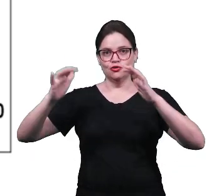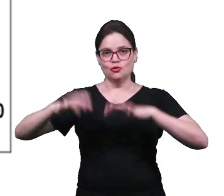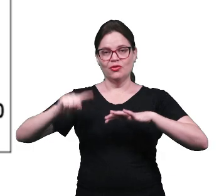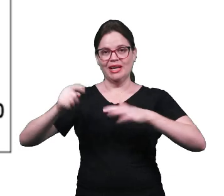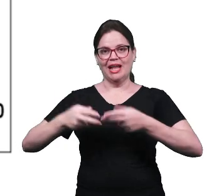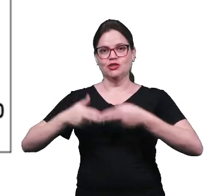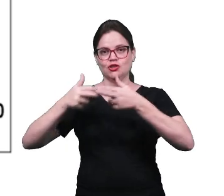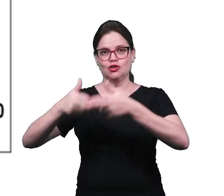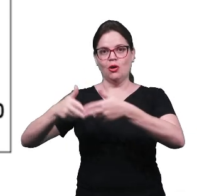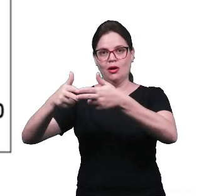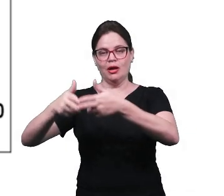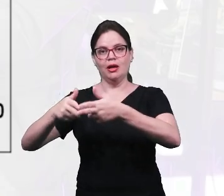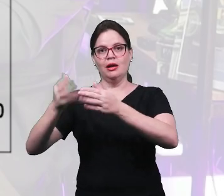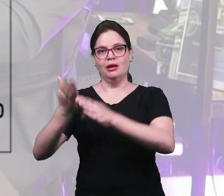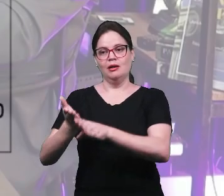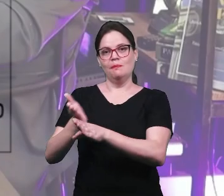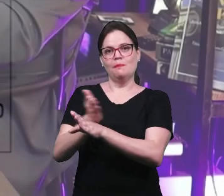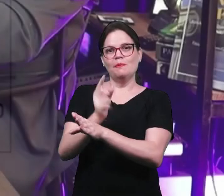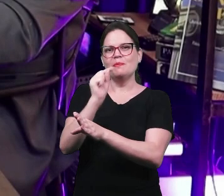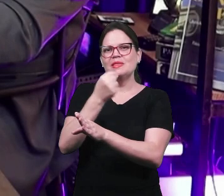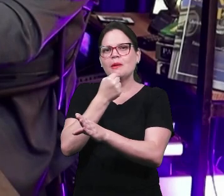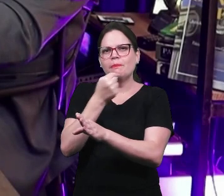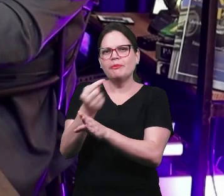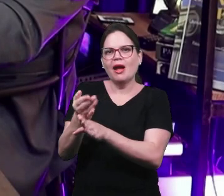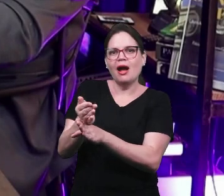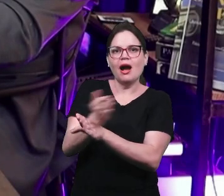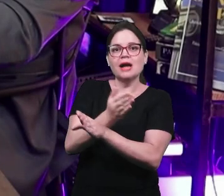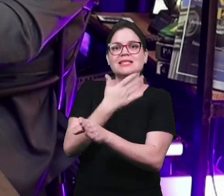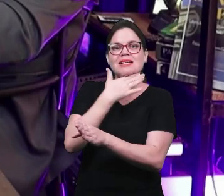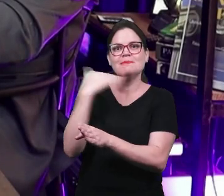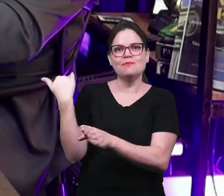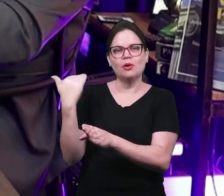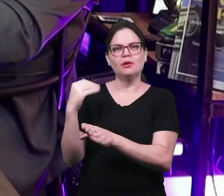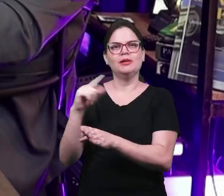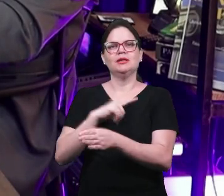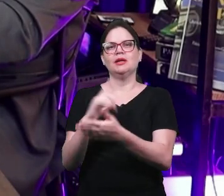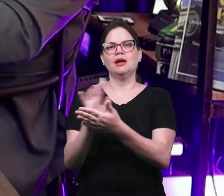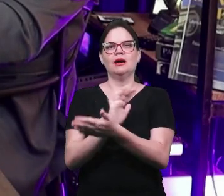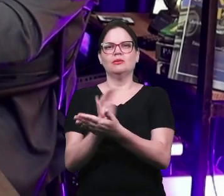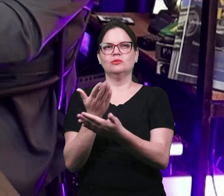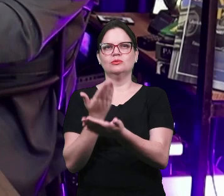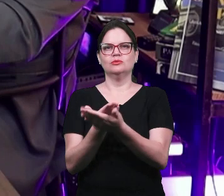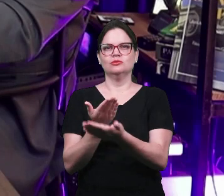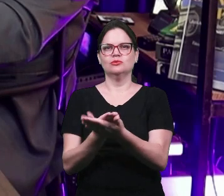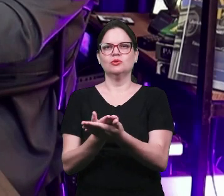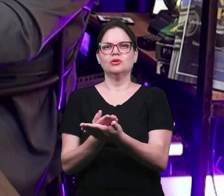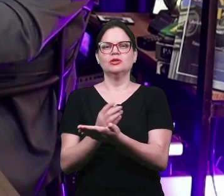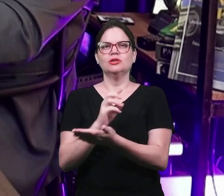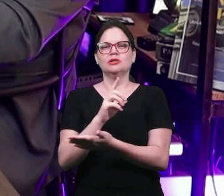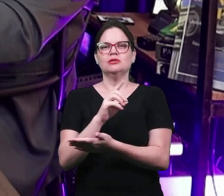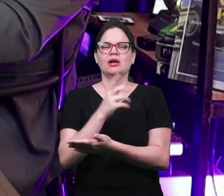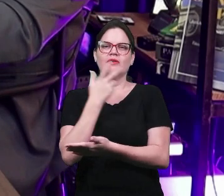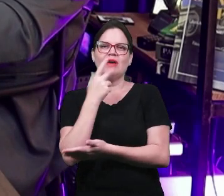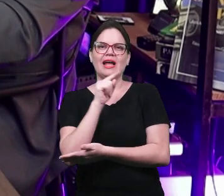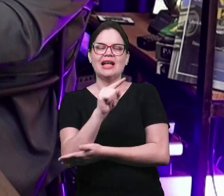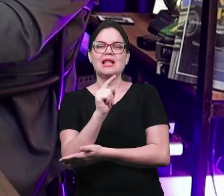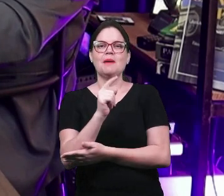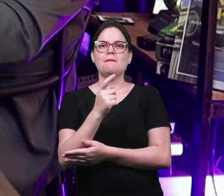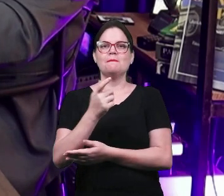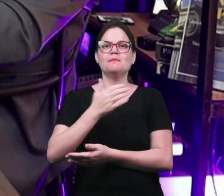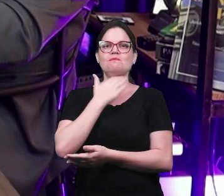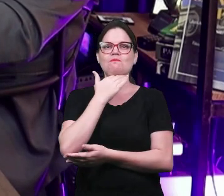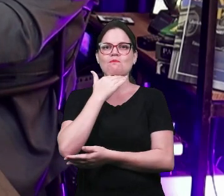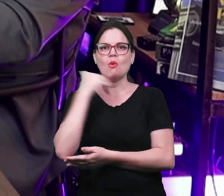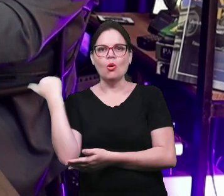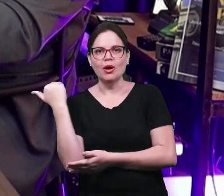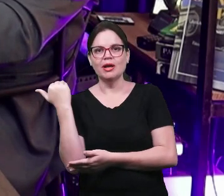dilúvio. Há historiadores, estudiosos, que dizem que ele morreu no dilúvio. Há quem diga que ele morreu